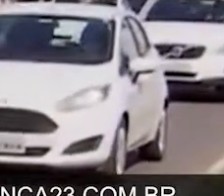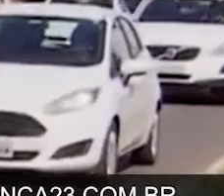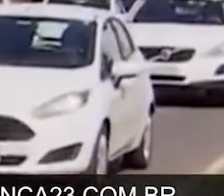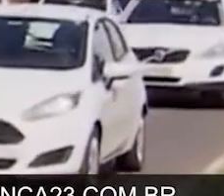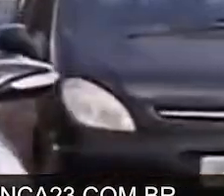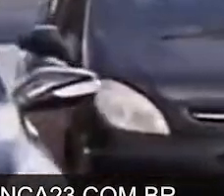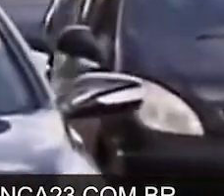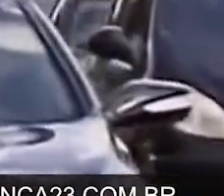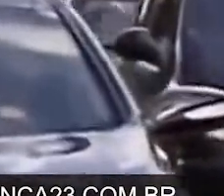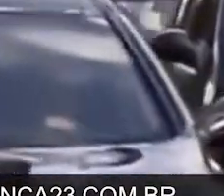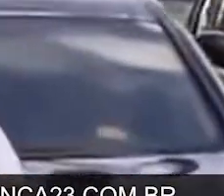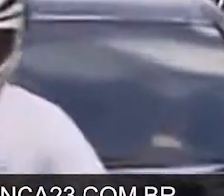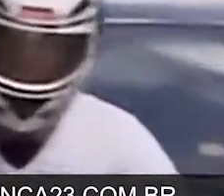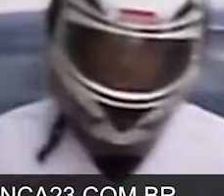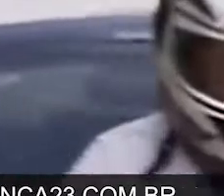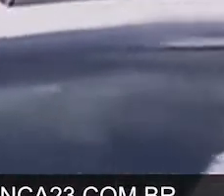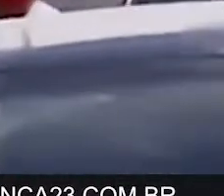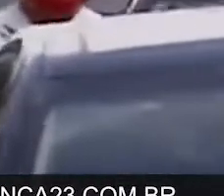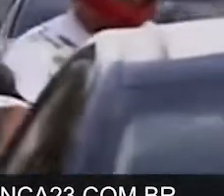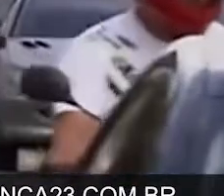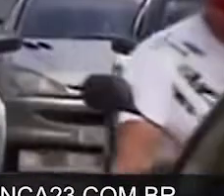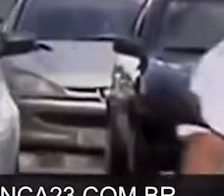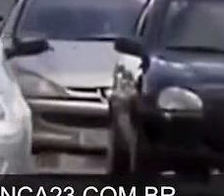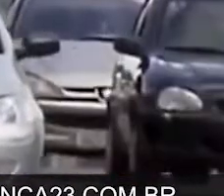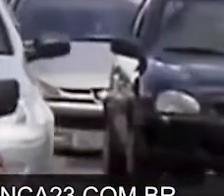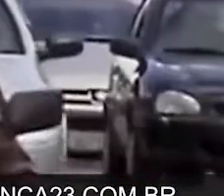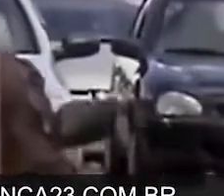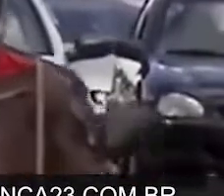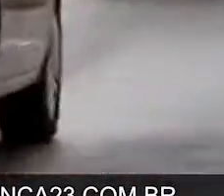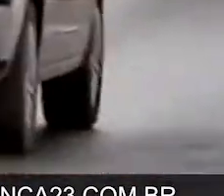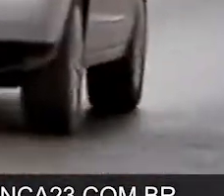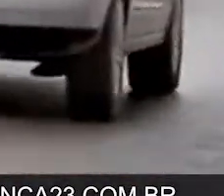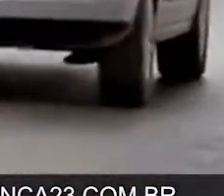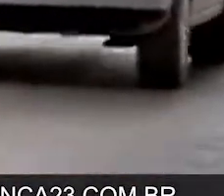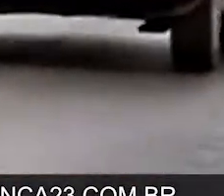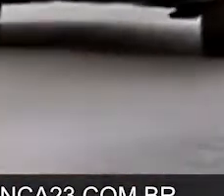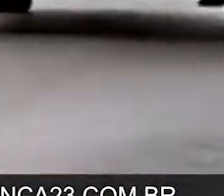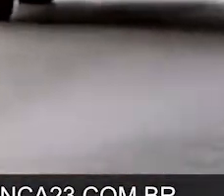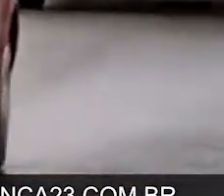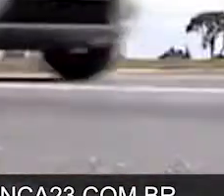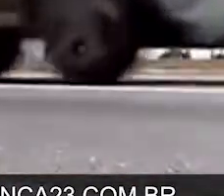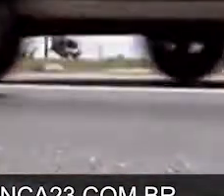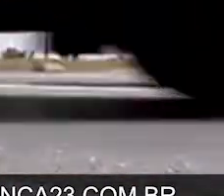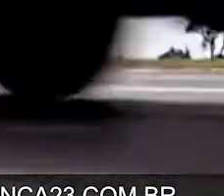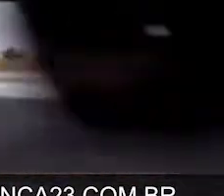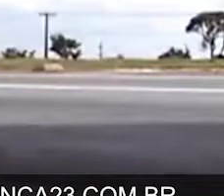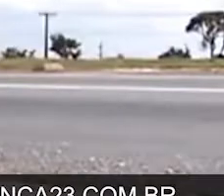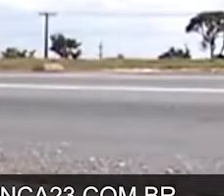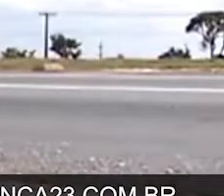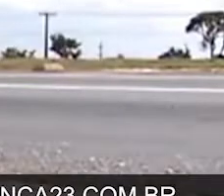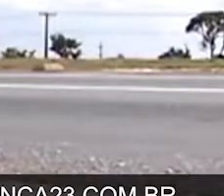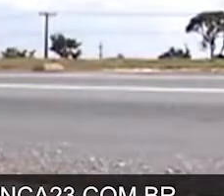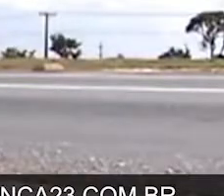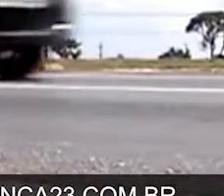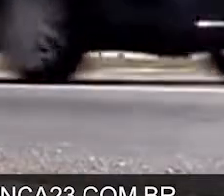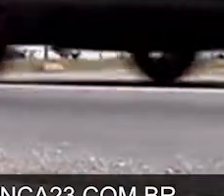digamos, menos poluentes. É a chamada frota verde. Mas como isso vai acontecer? Tem reportagem, você